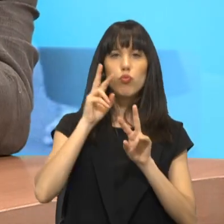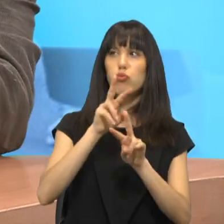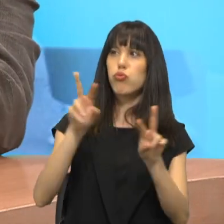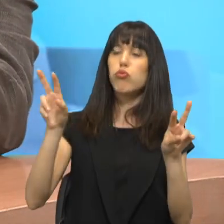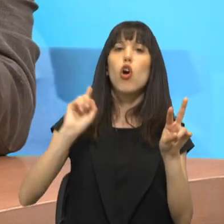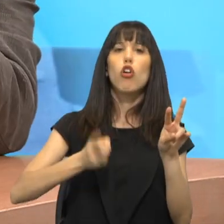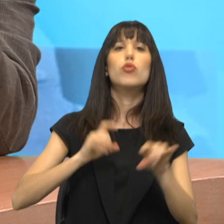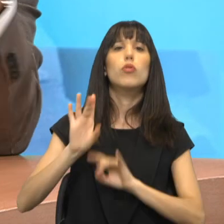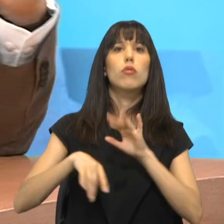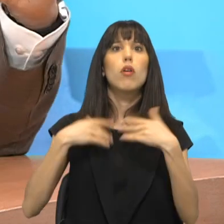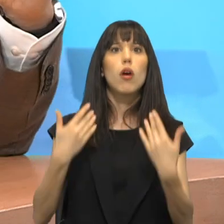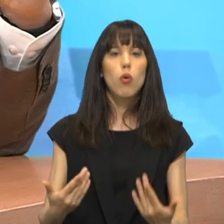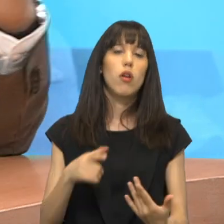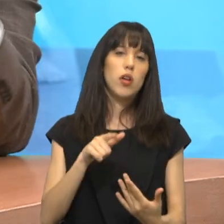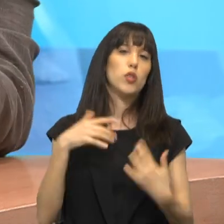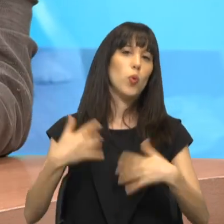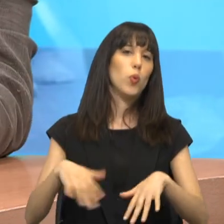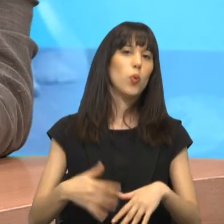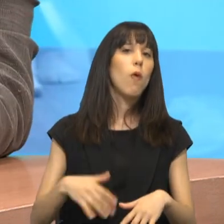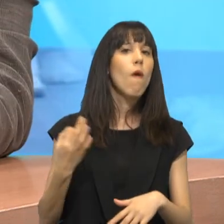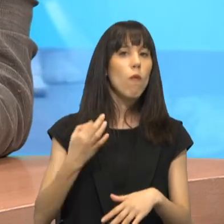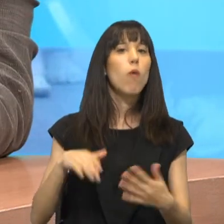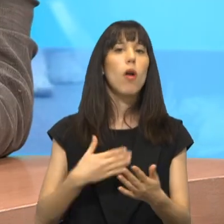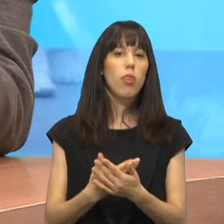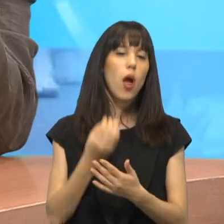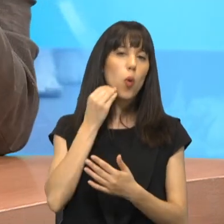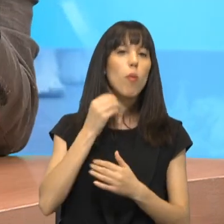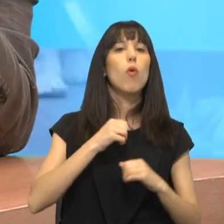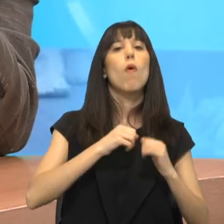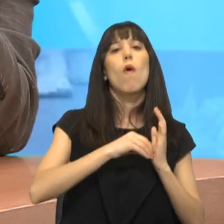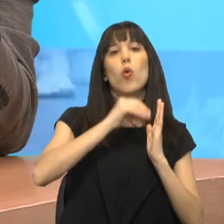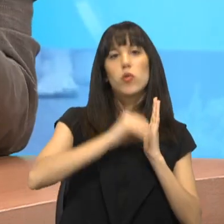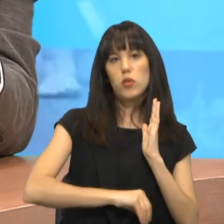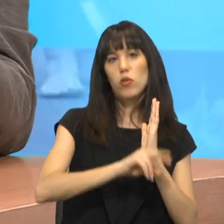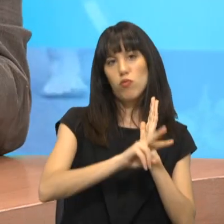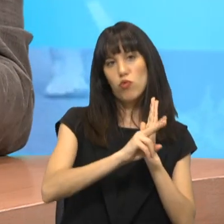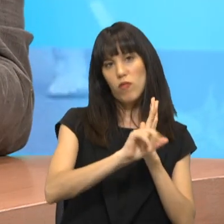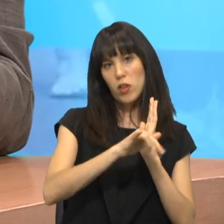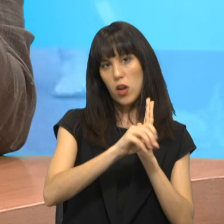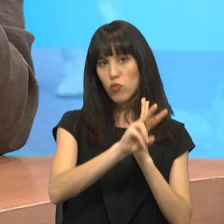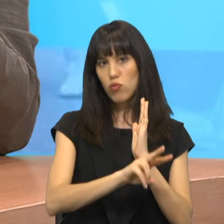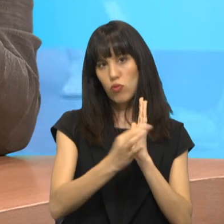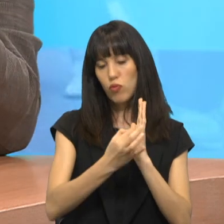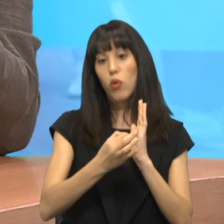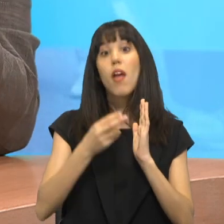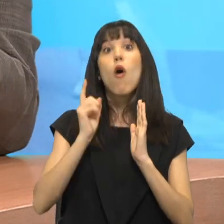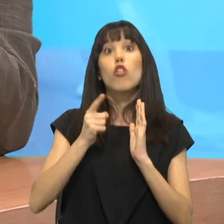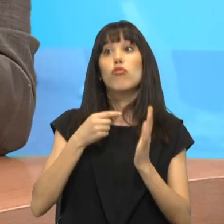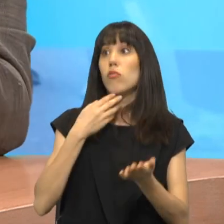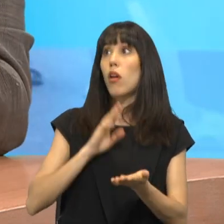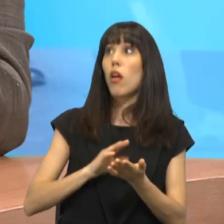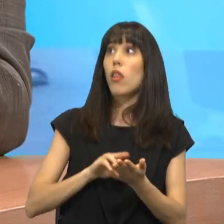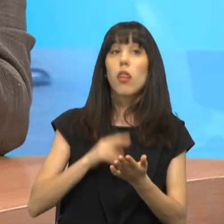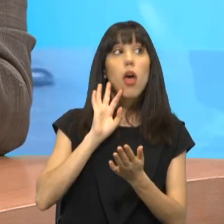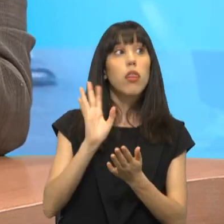dos tempos. Essa é a grande linha do Segundo Concílio do Vaticano, a leitura dos sinais dos tempos. E o que é isso? Olhar a realidade,